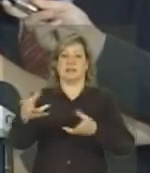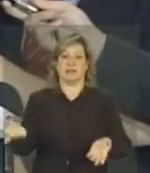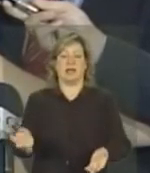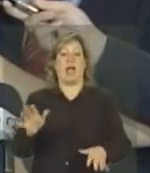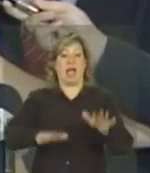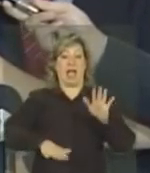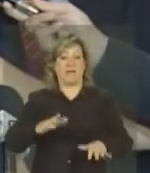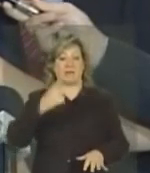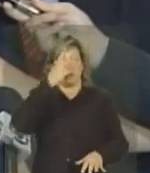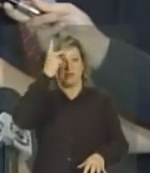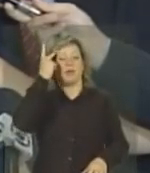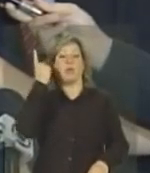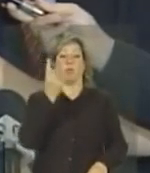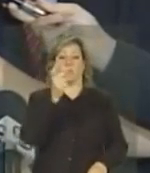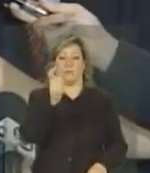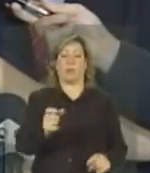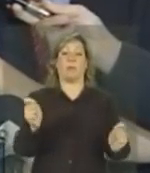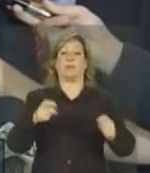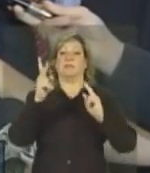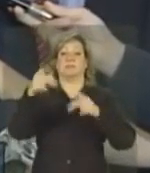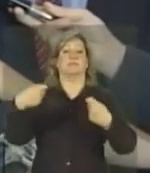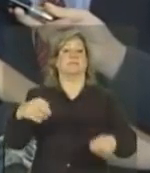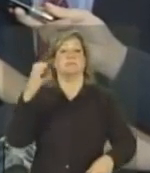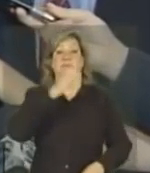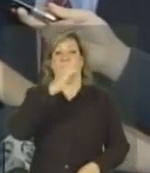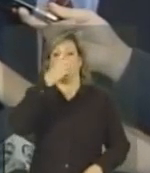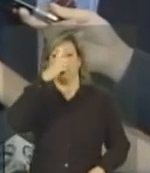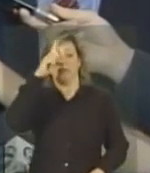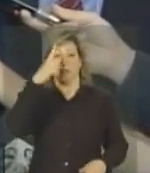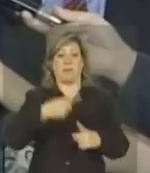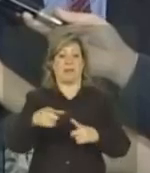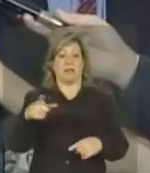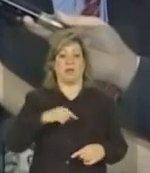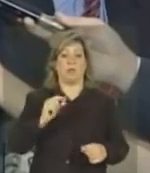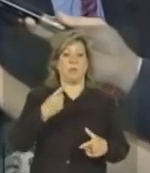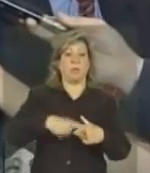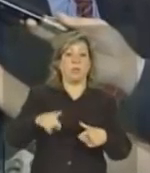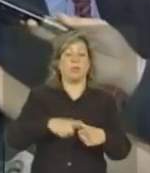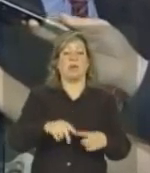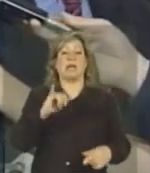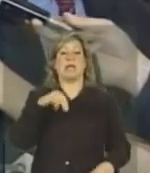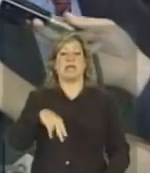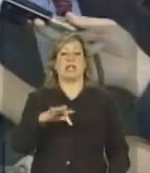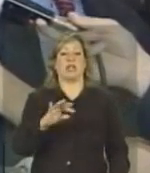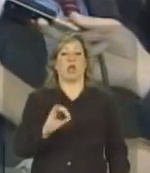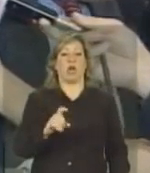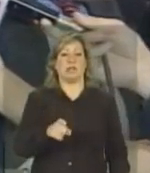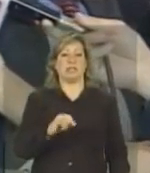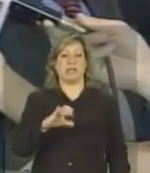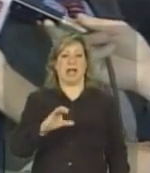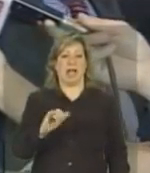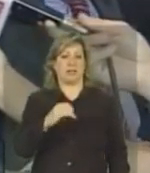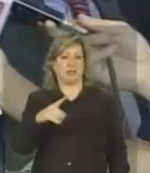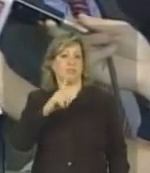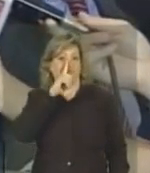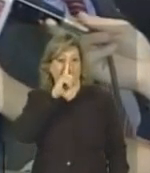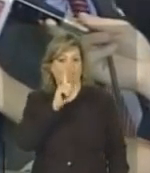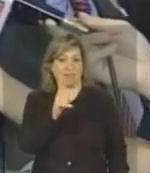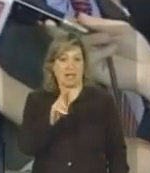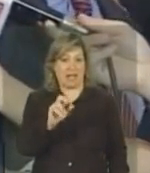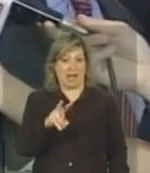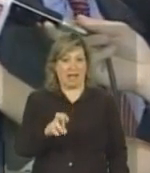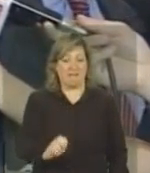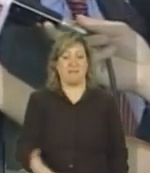ser internada de imediato num hospital, porque ela está numa situação de intoxicação grave, ou de síndrome